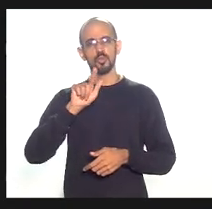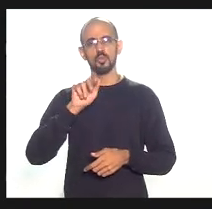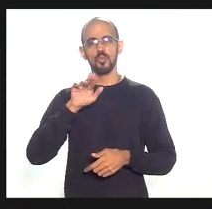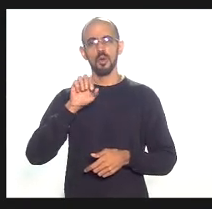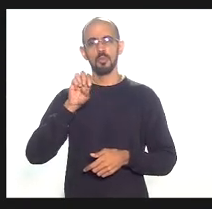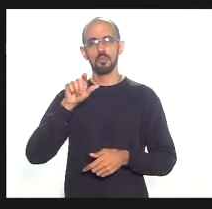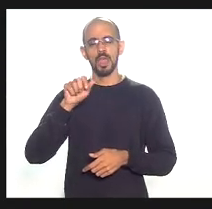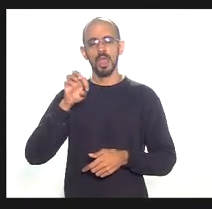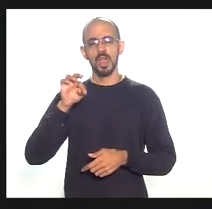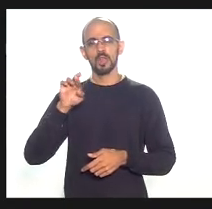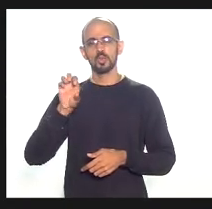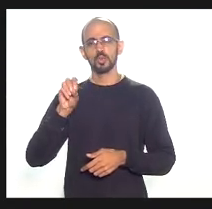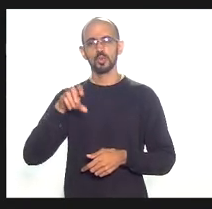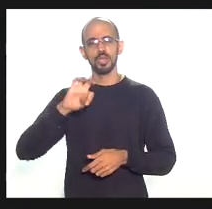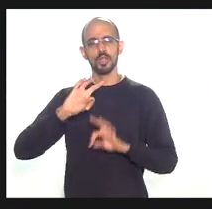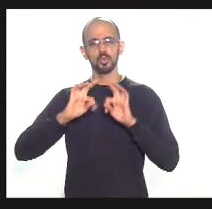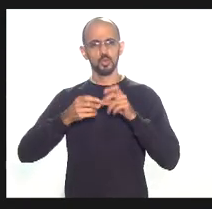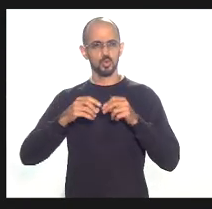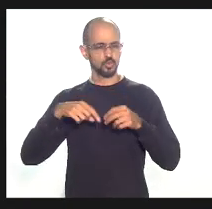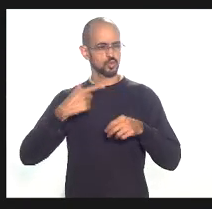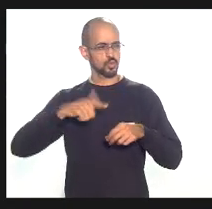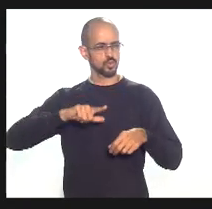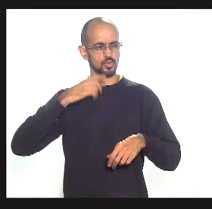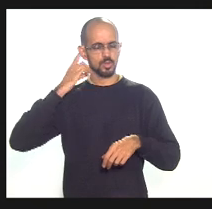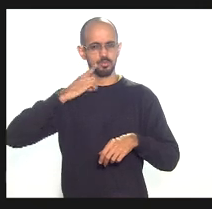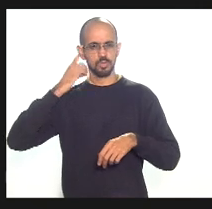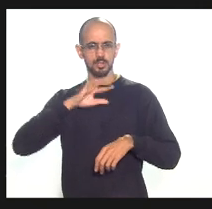corresponde a essa brilhante profissão